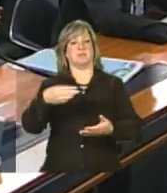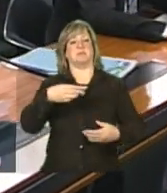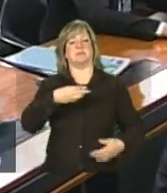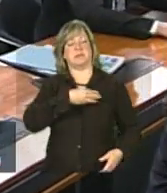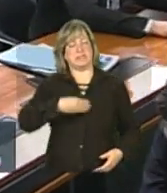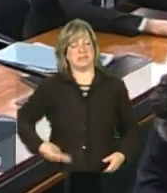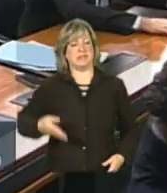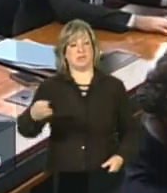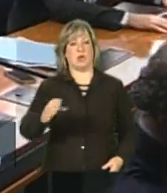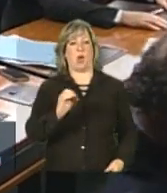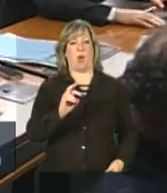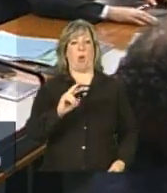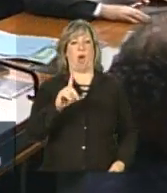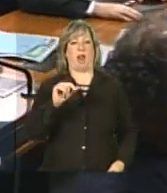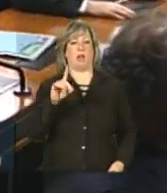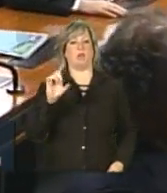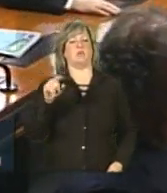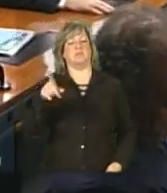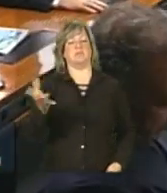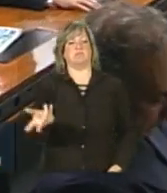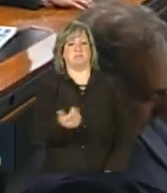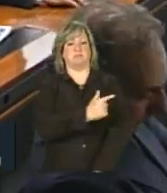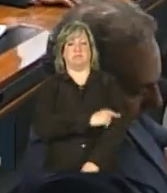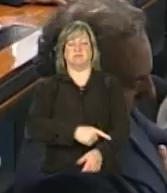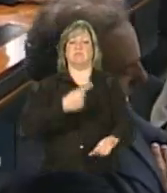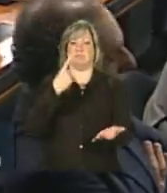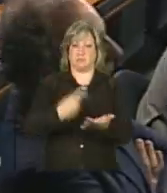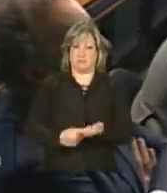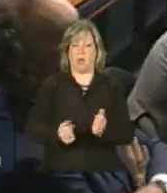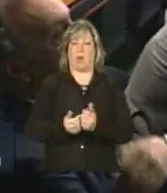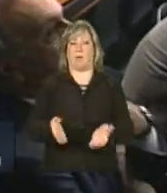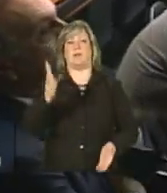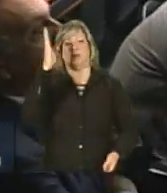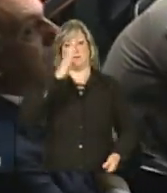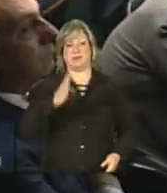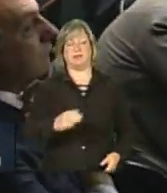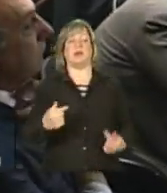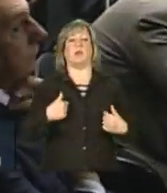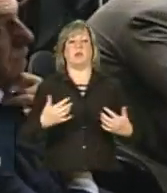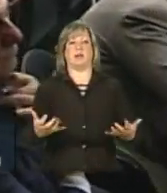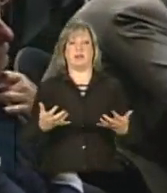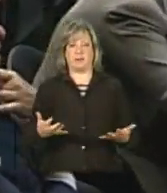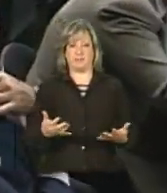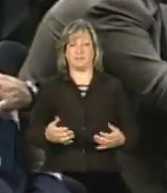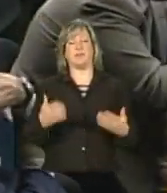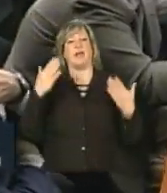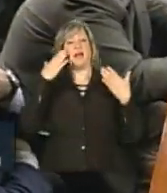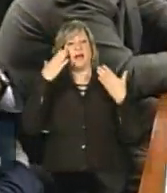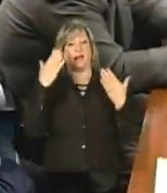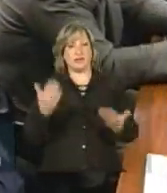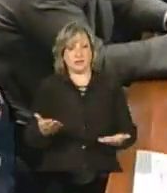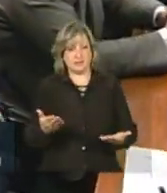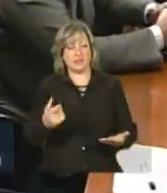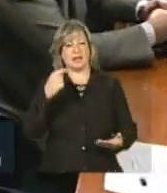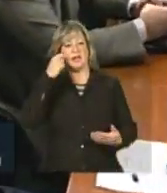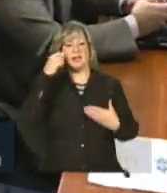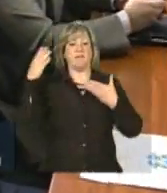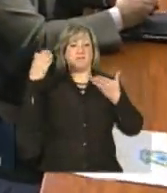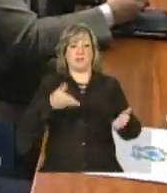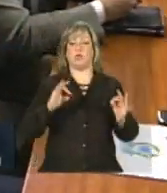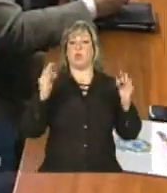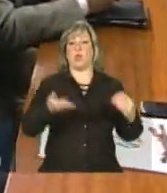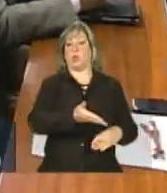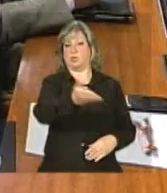coragem, com a sua competência e com o seu compromisso com o Brasil. Eu quero agradecer a presença de